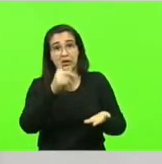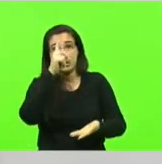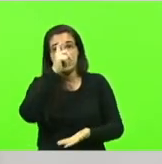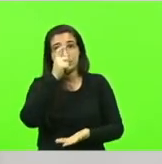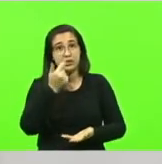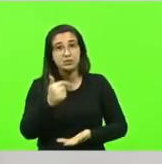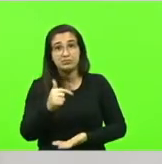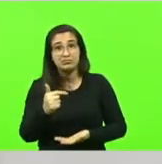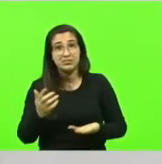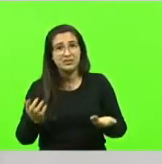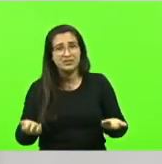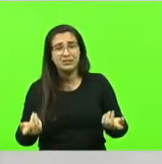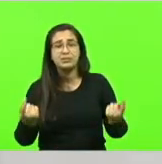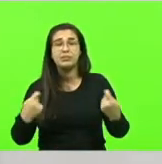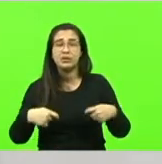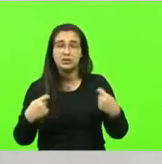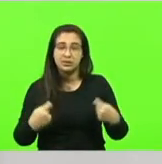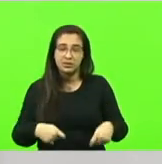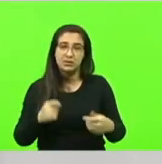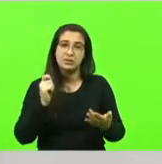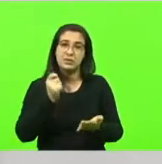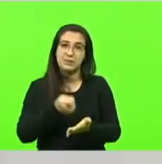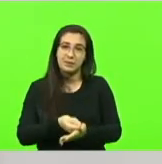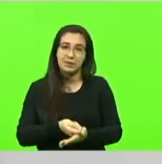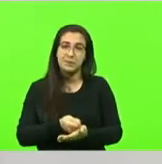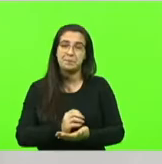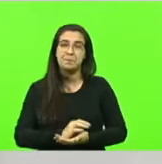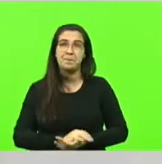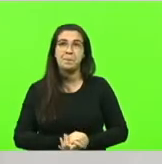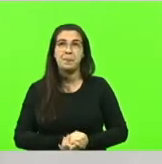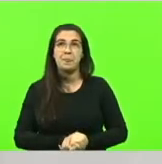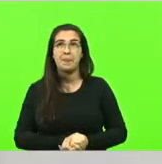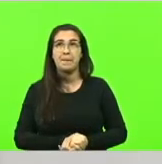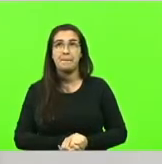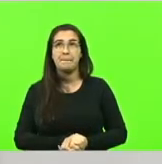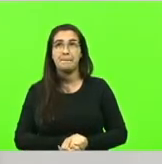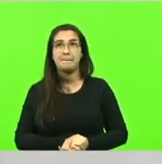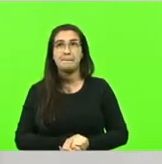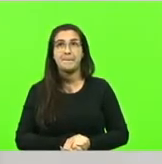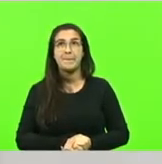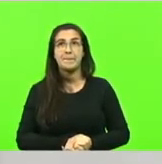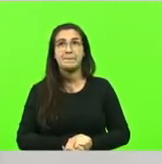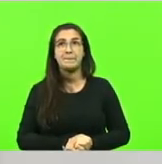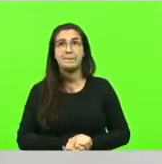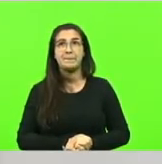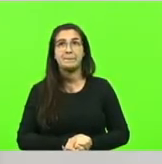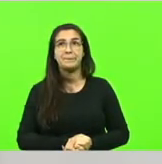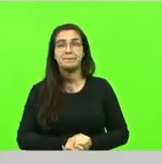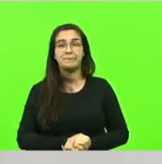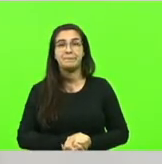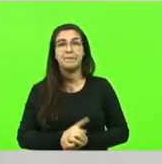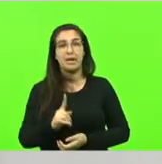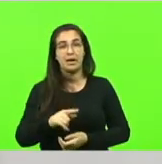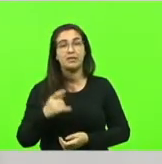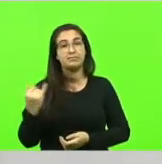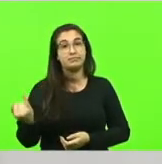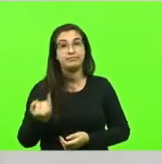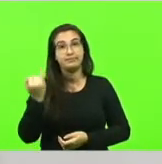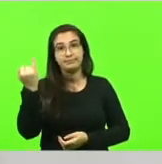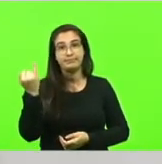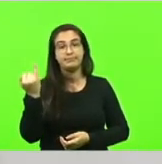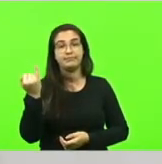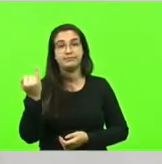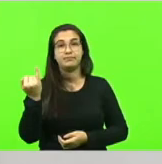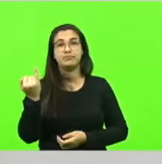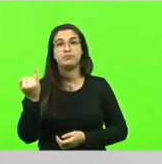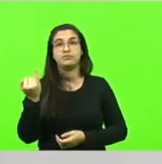conta. A gente precisa que o governo de Santa Catarina faça o dever de casa. Então, é importante que assim